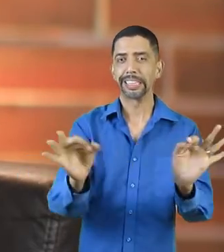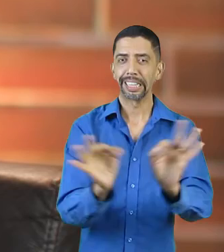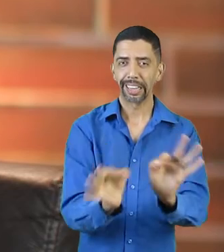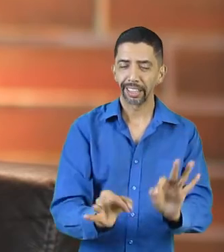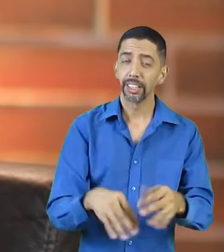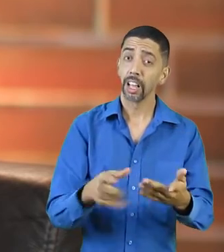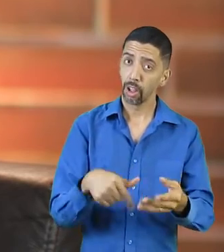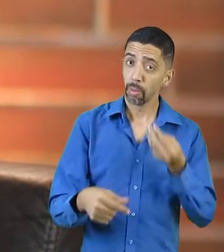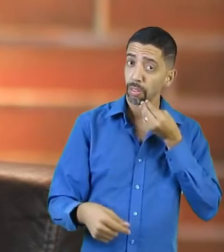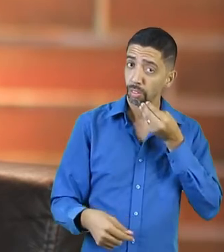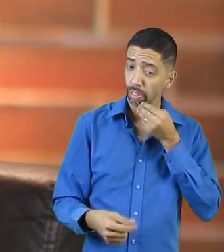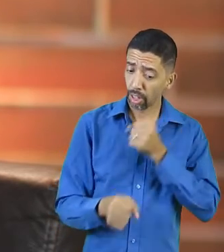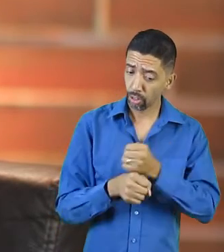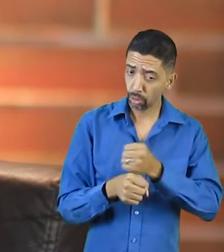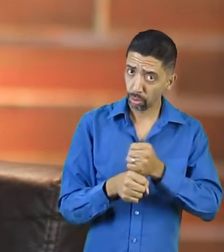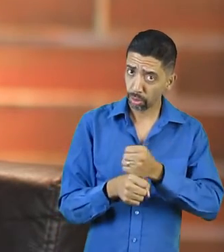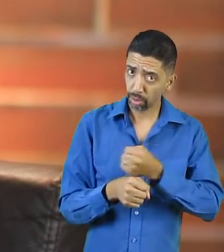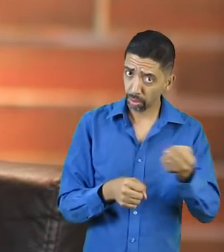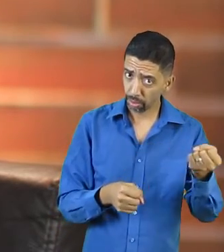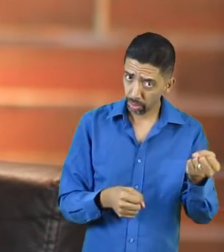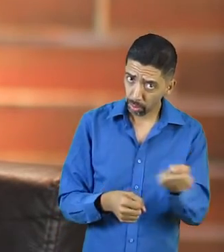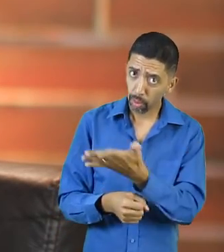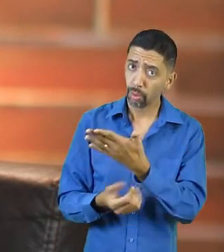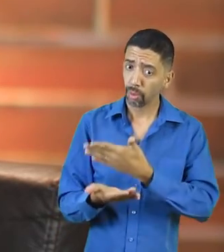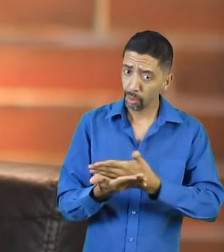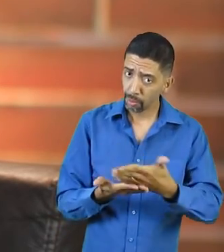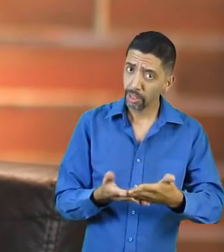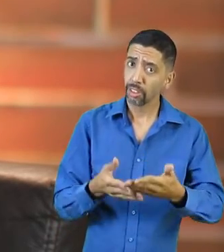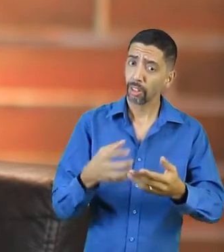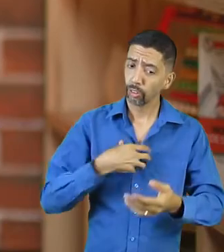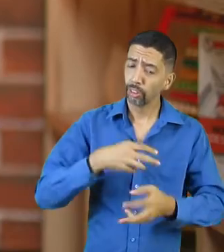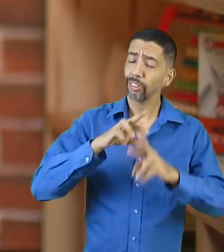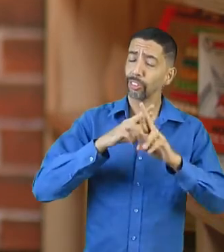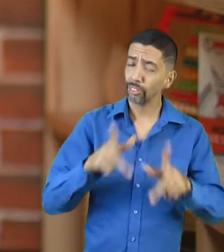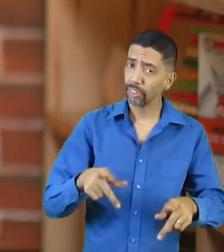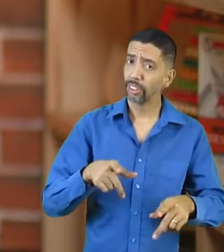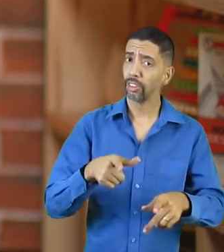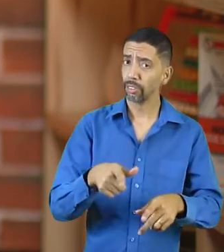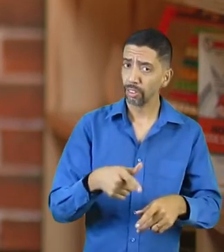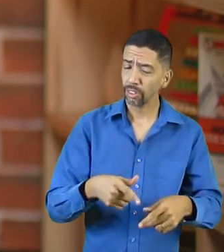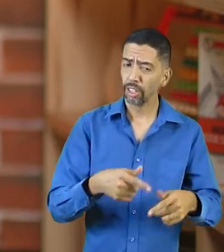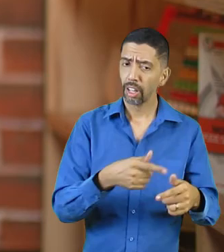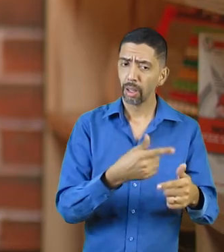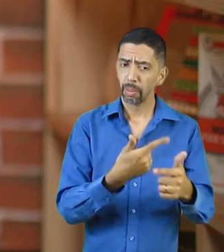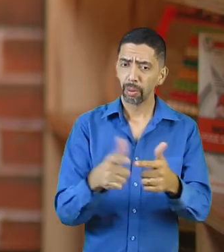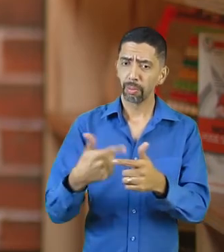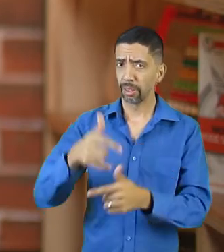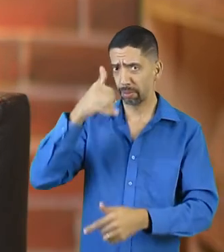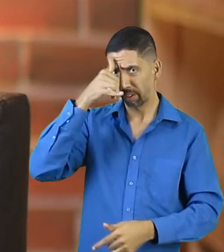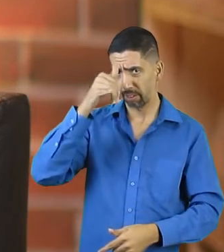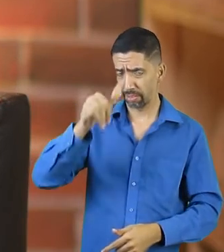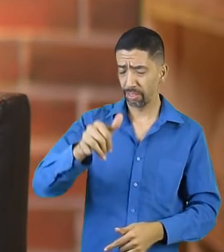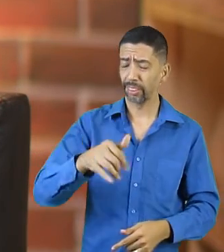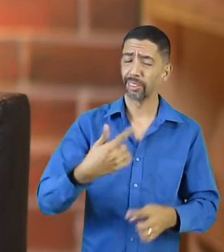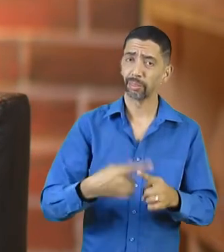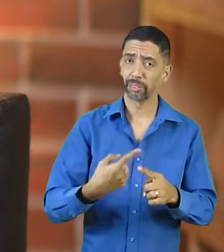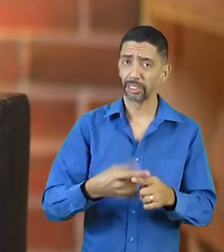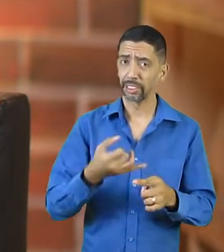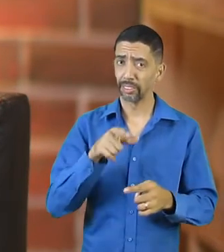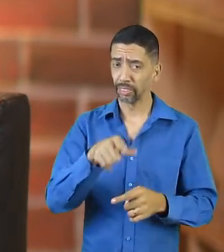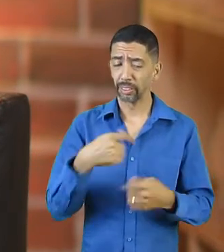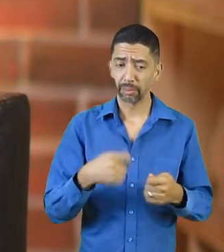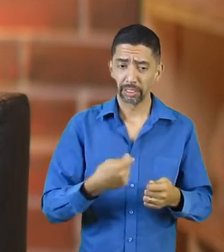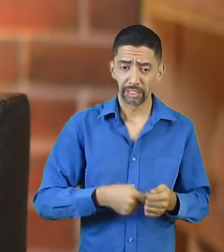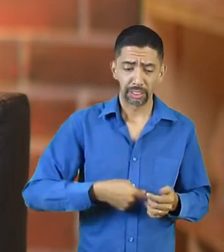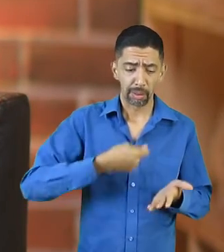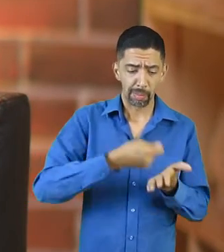Está aí a oportunidade de começar um ano diferente, para que não fiquemos numa situação difícil,